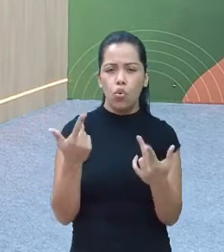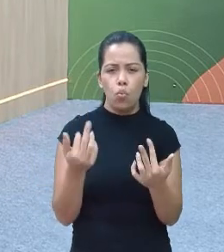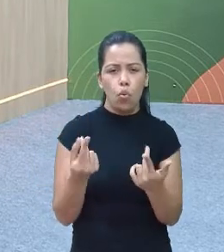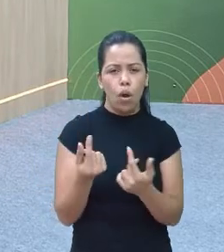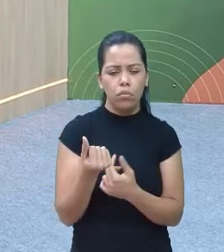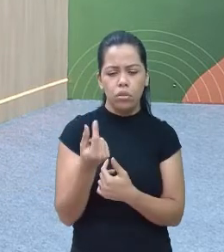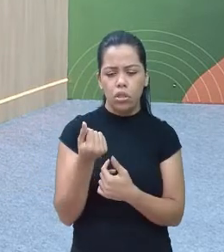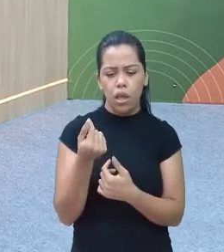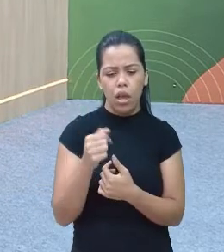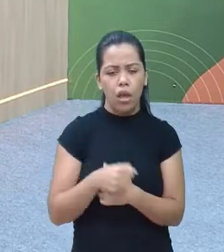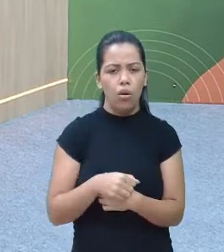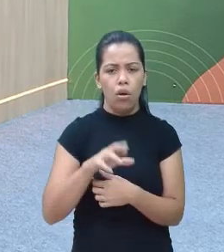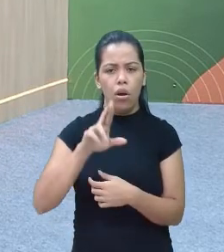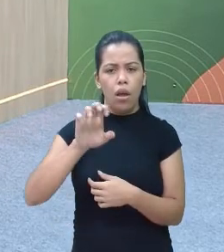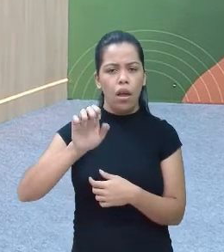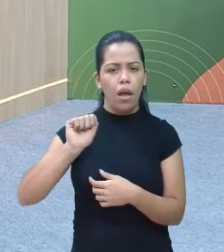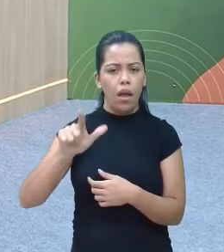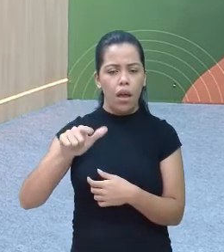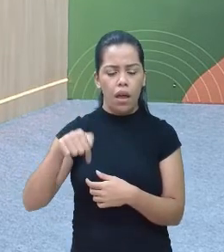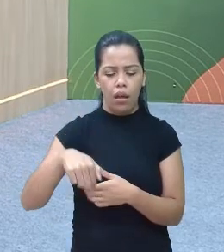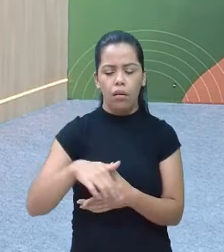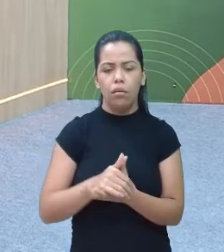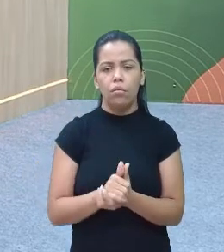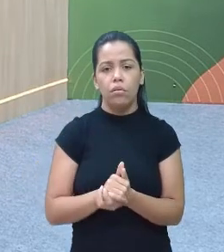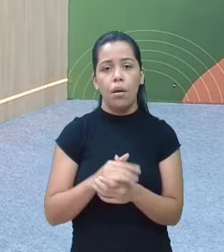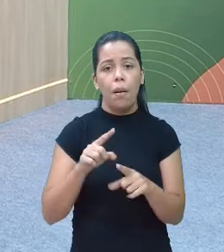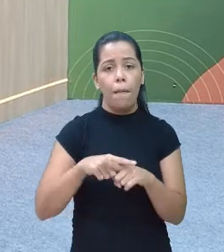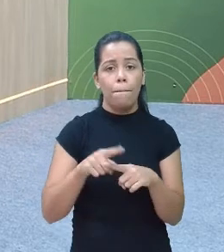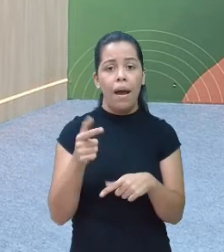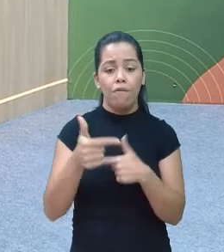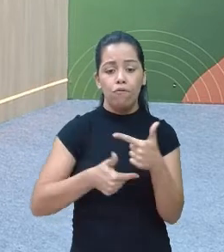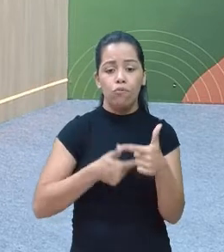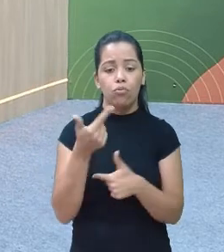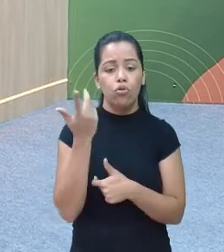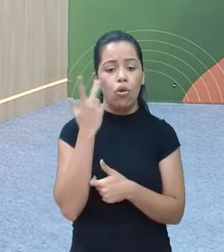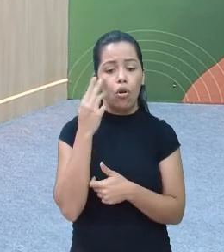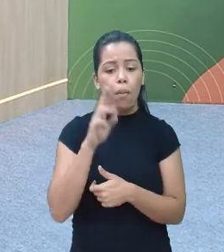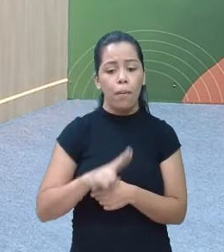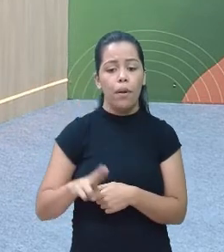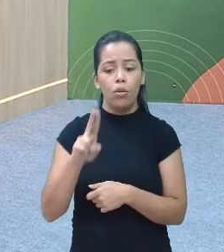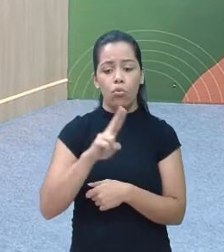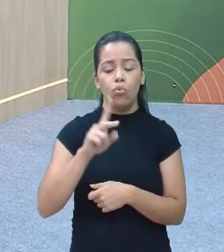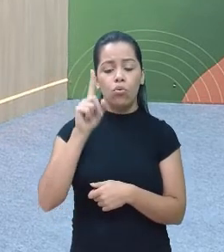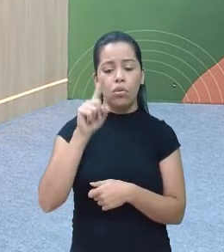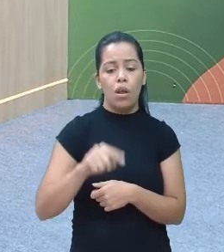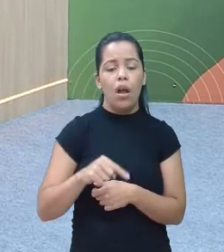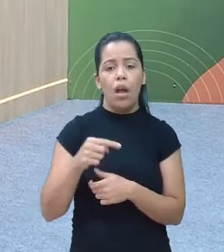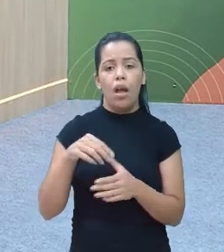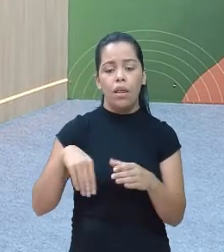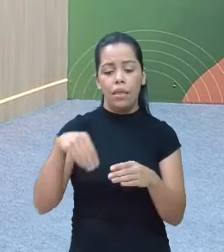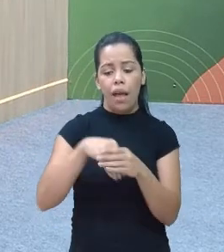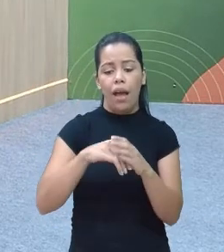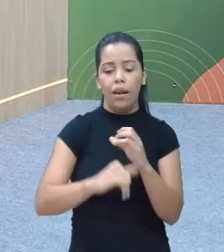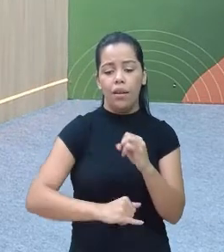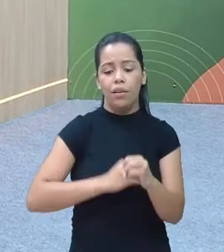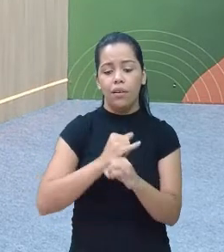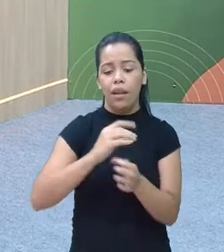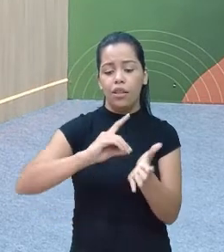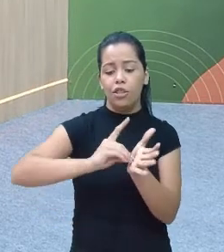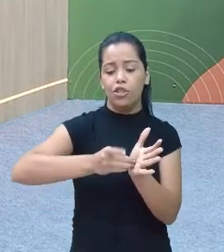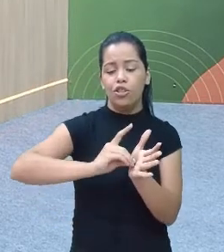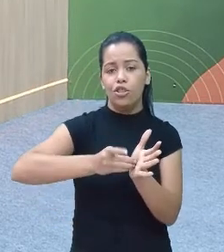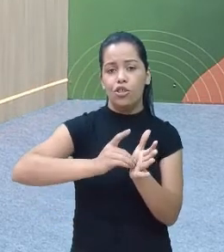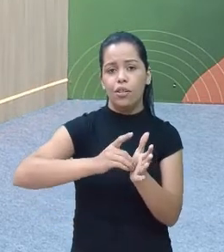ocorre única e exclusivamente em plataformas digitais. Então, é um dinheiro que, na verdade, não existe. Existe, mas ele